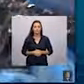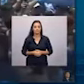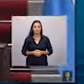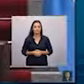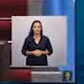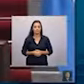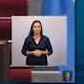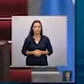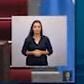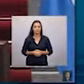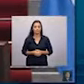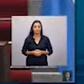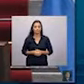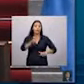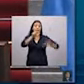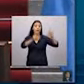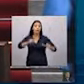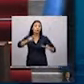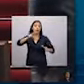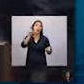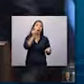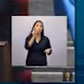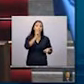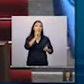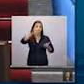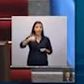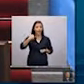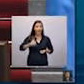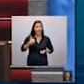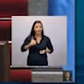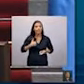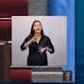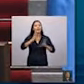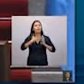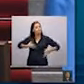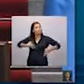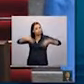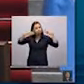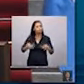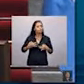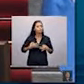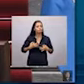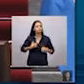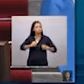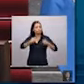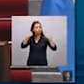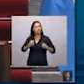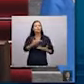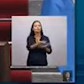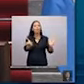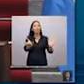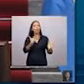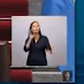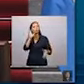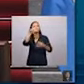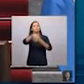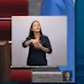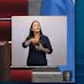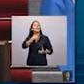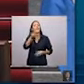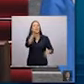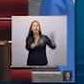Los argentinos, de manera contundente, han expresado una voluntad de cambio que ya